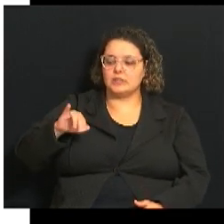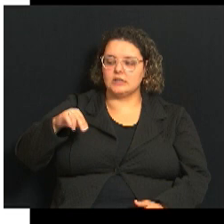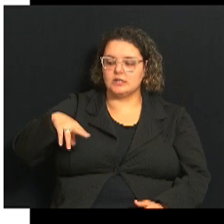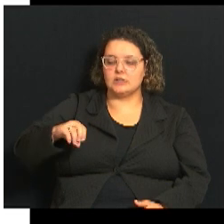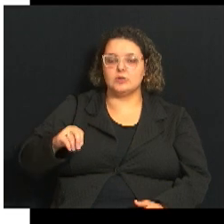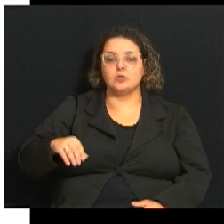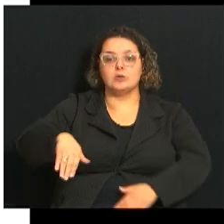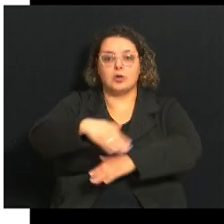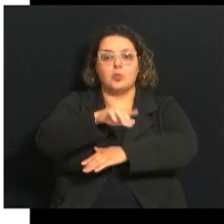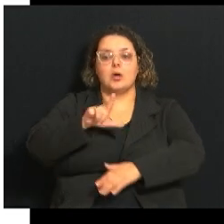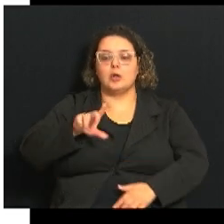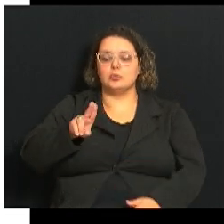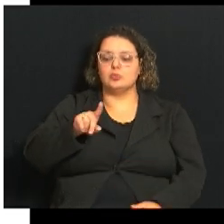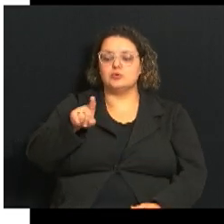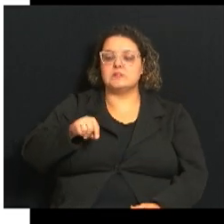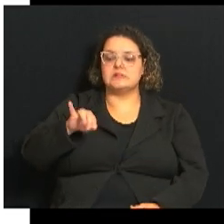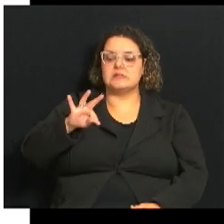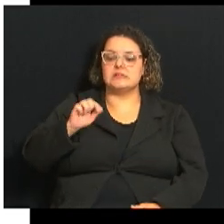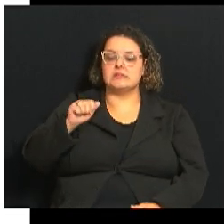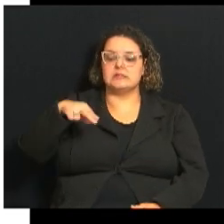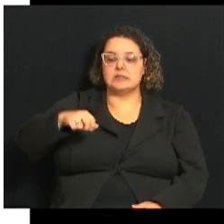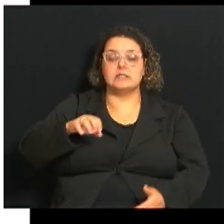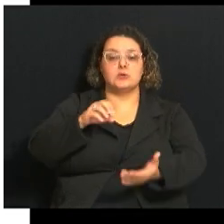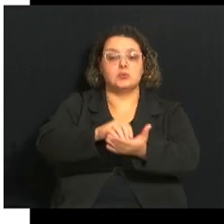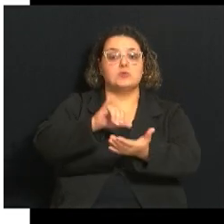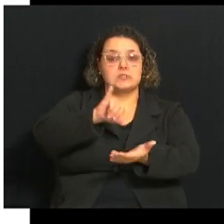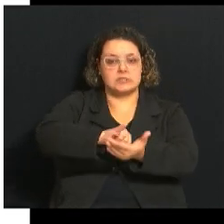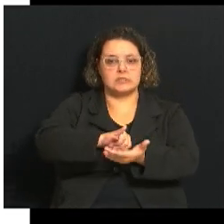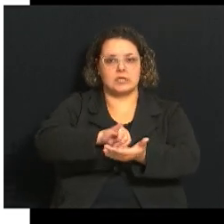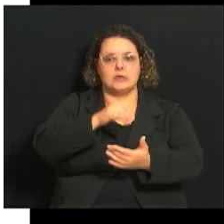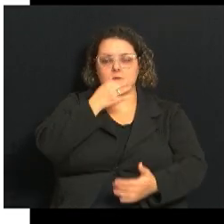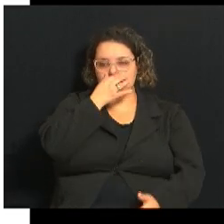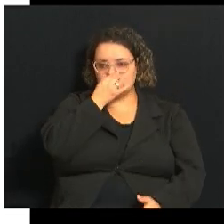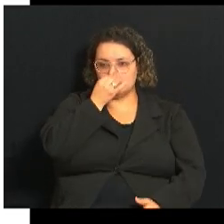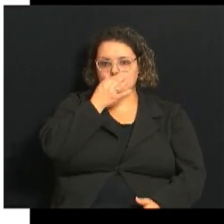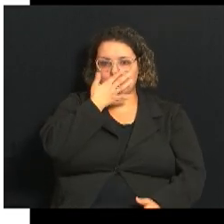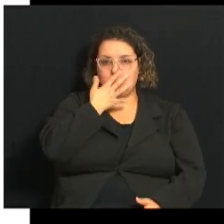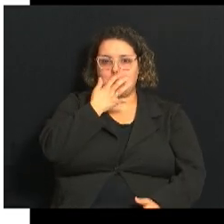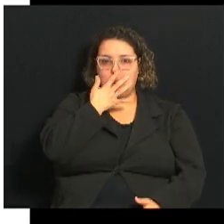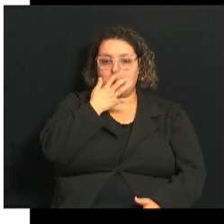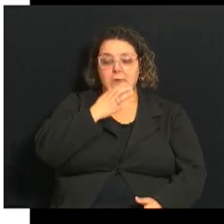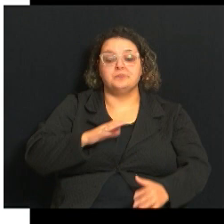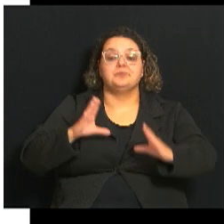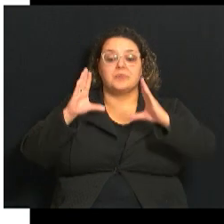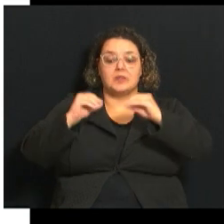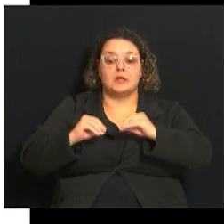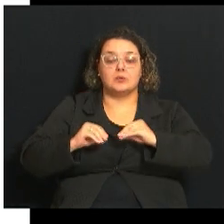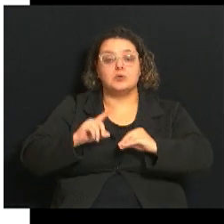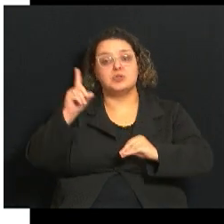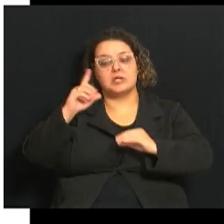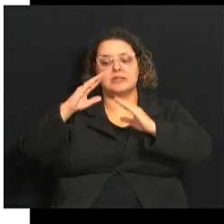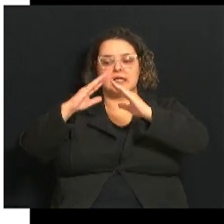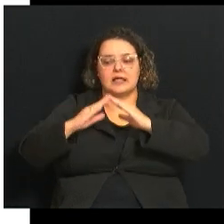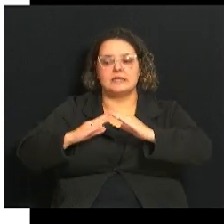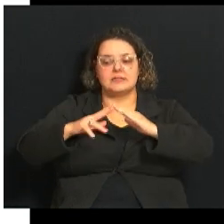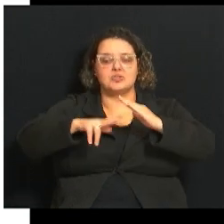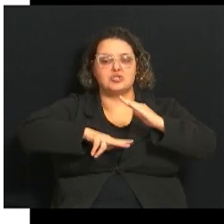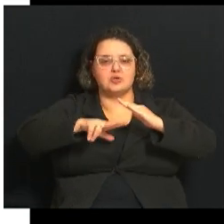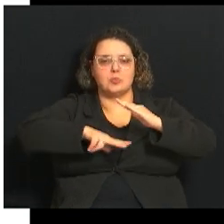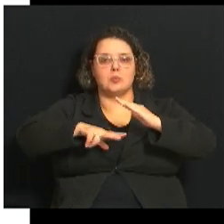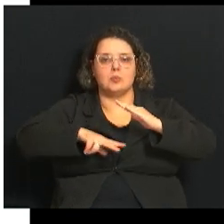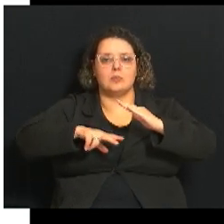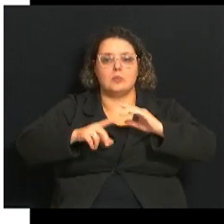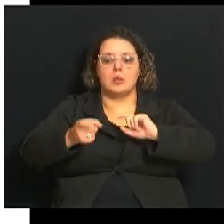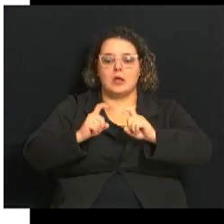1555, no centro da cidade. À noite, acontece lá na Casa de Portugal uma reunião solene, que é também